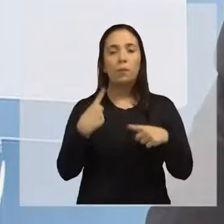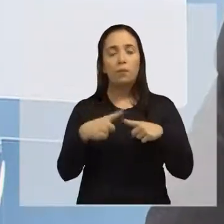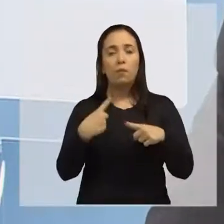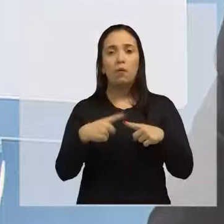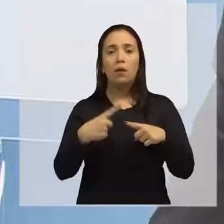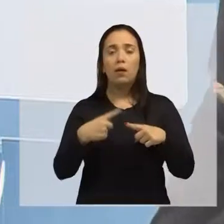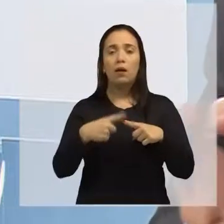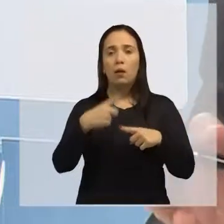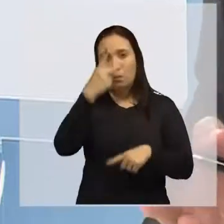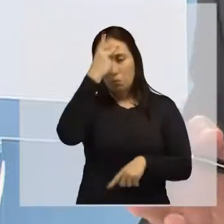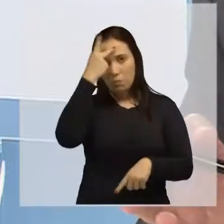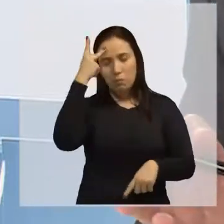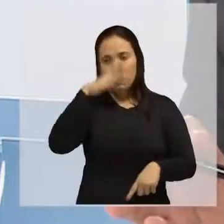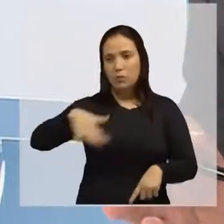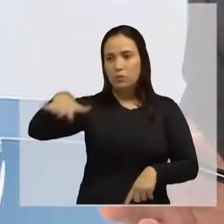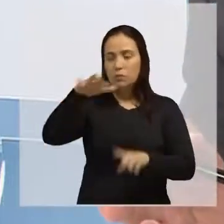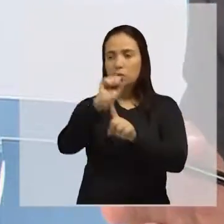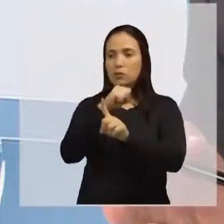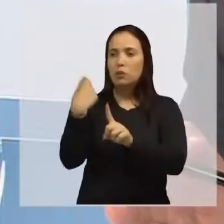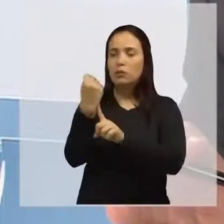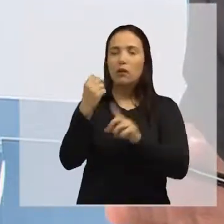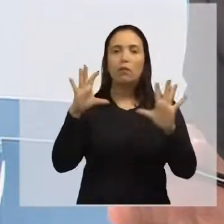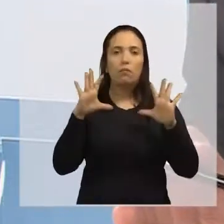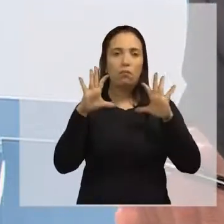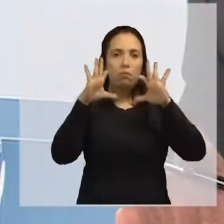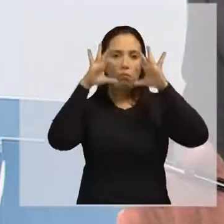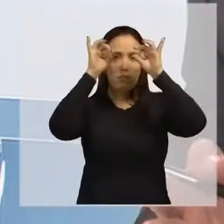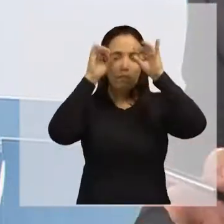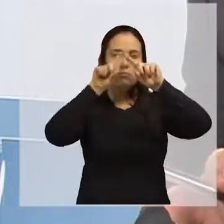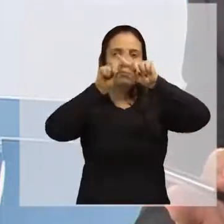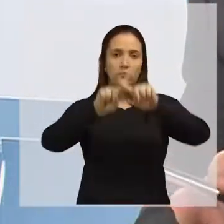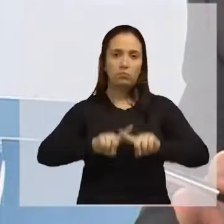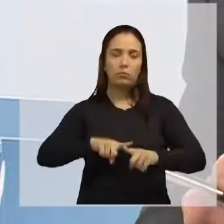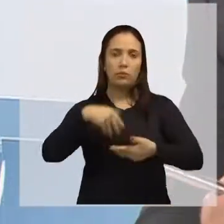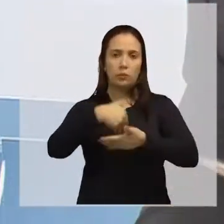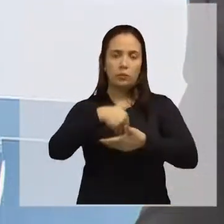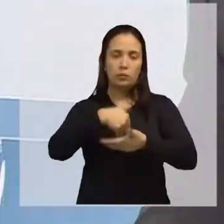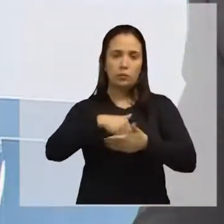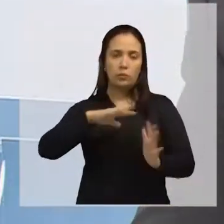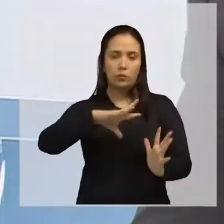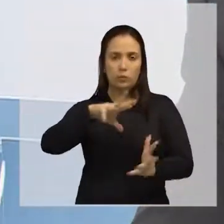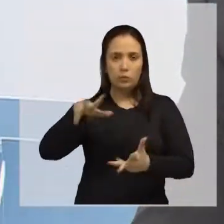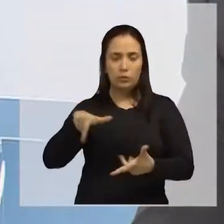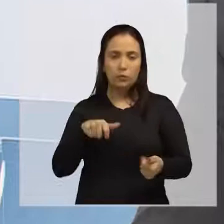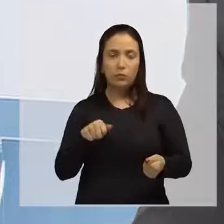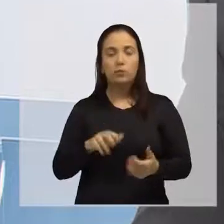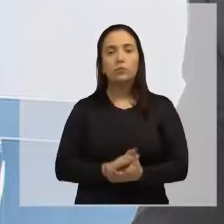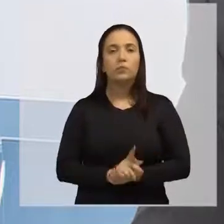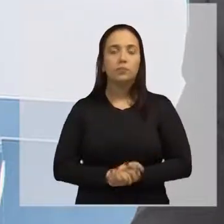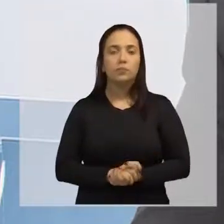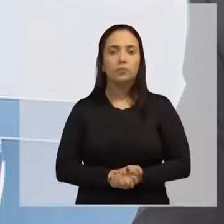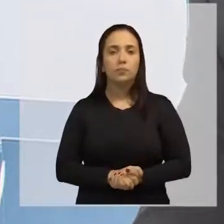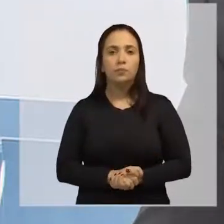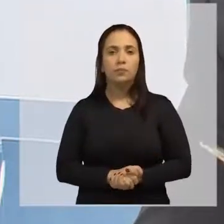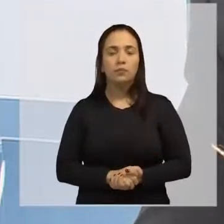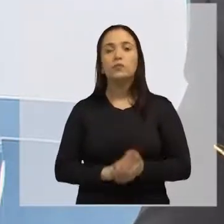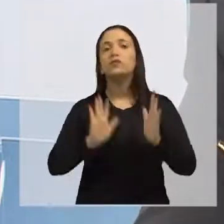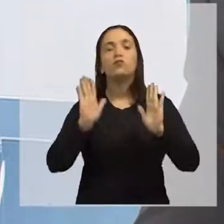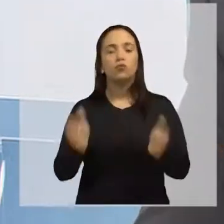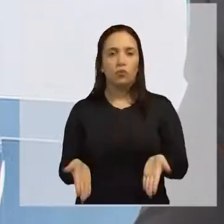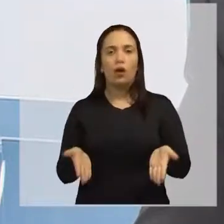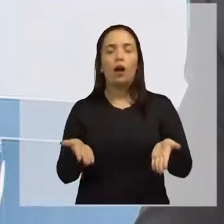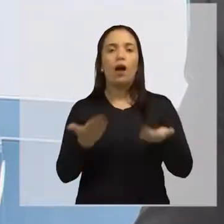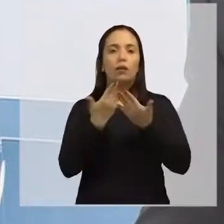um desinteresse gritante pela Copa do Mundo. A Copa do Mundo já foi